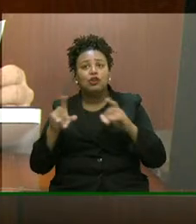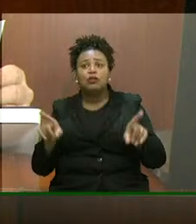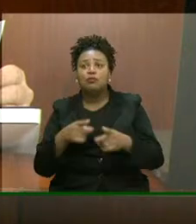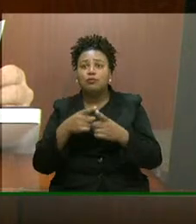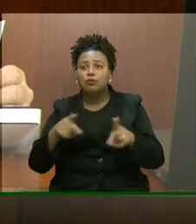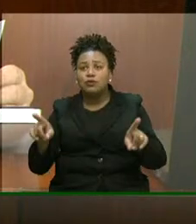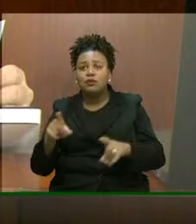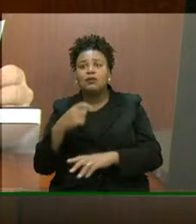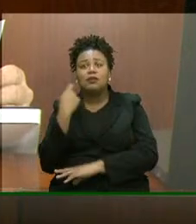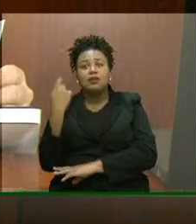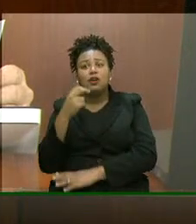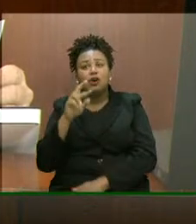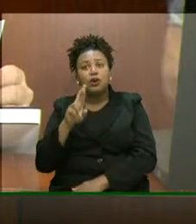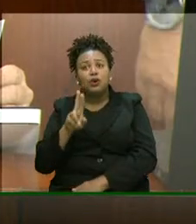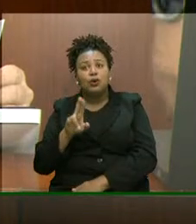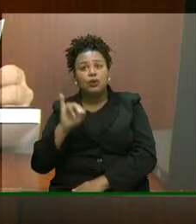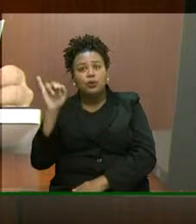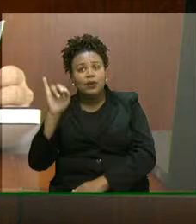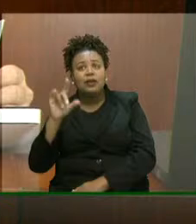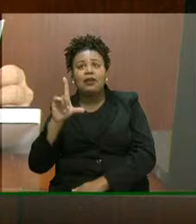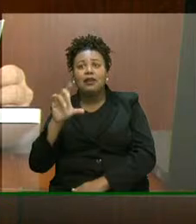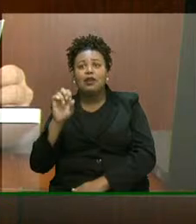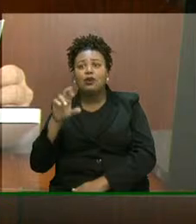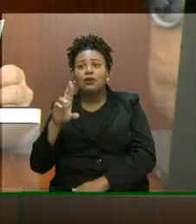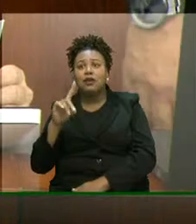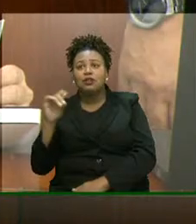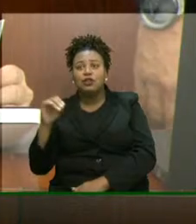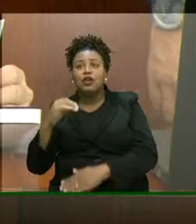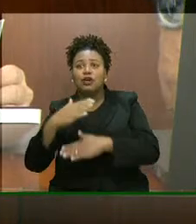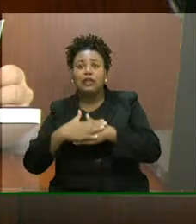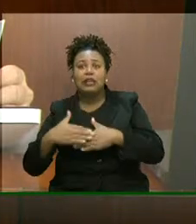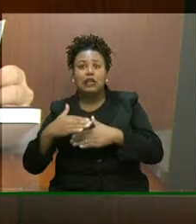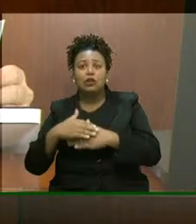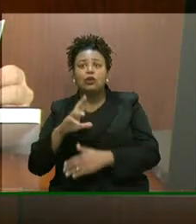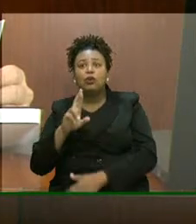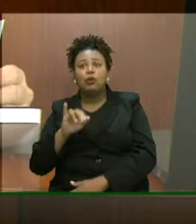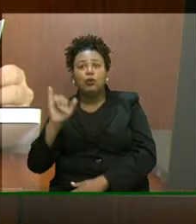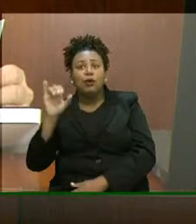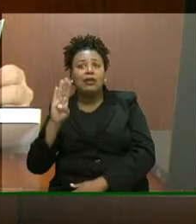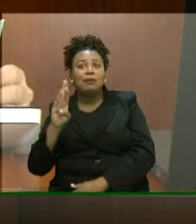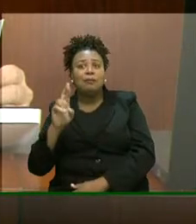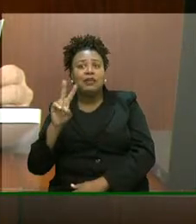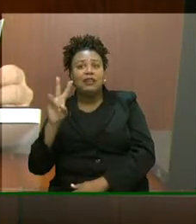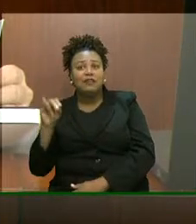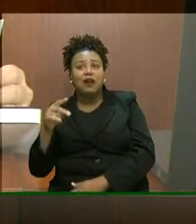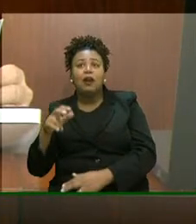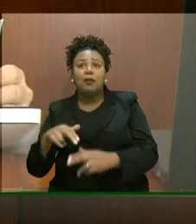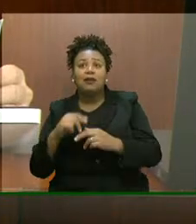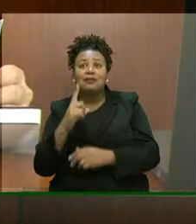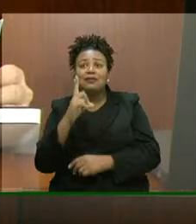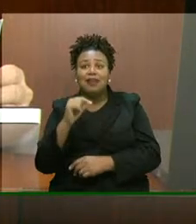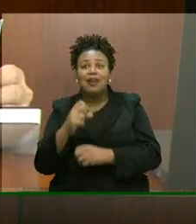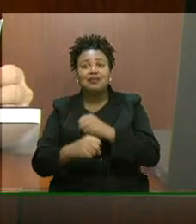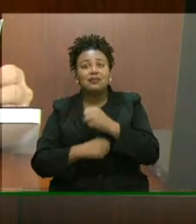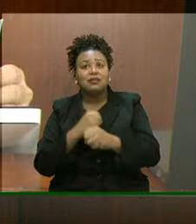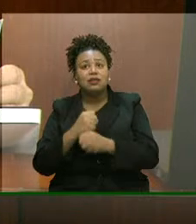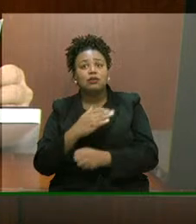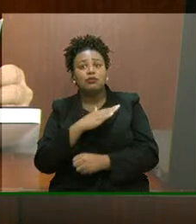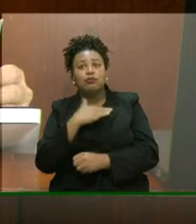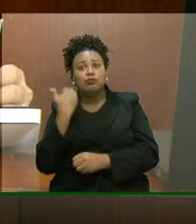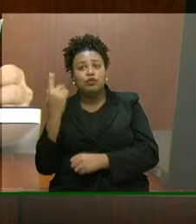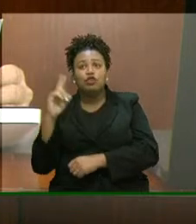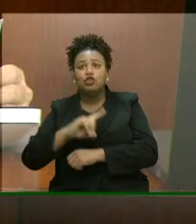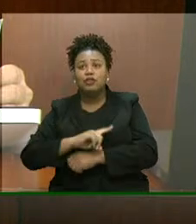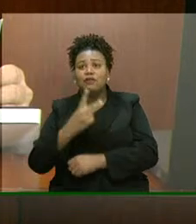música nativista Rui da Silva Leonard, nosso querido Rui Biriva, por ocasião dos 10 anos do seu passamento, ocorrido no dia 25